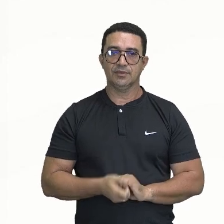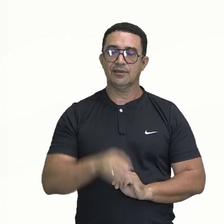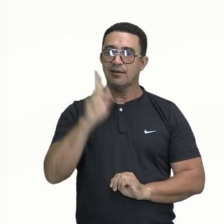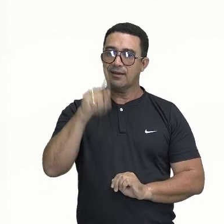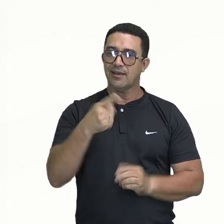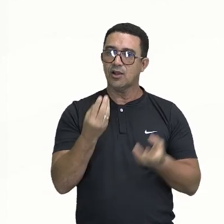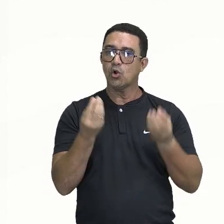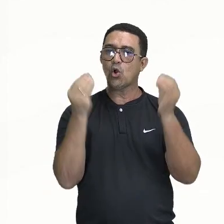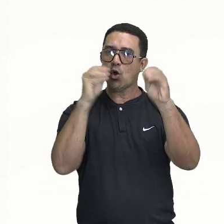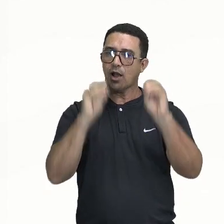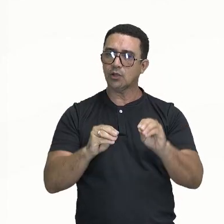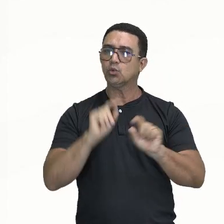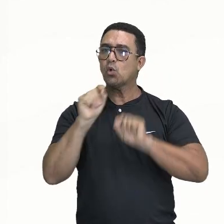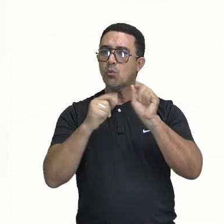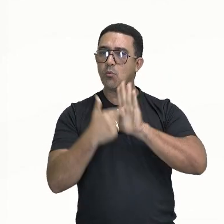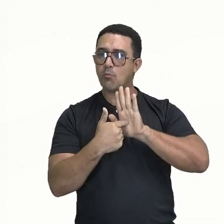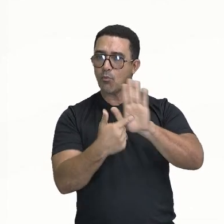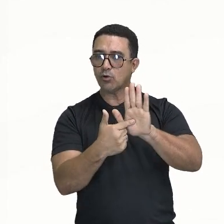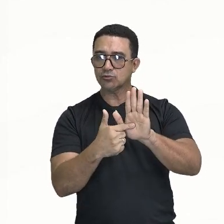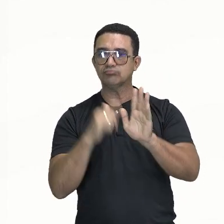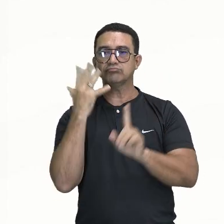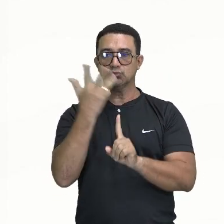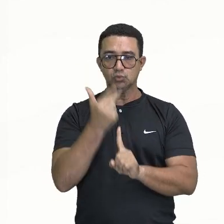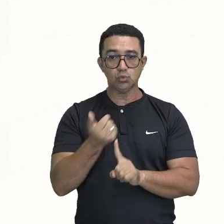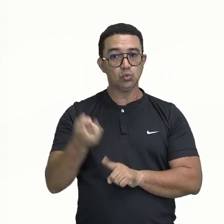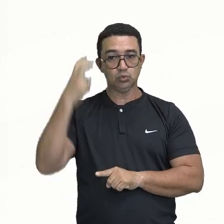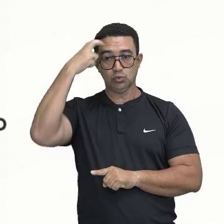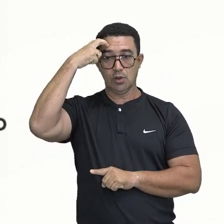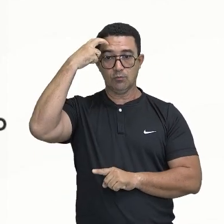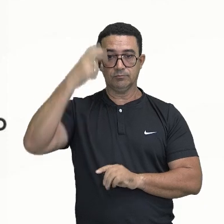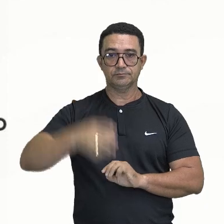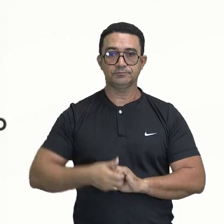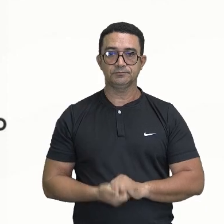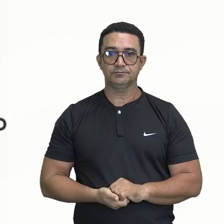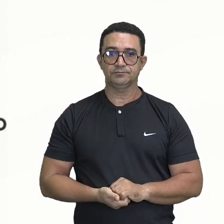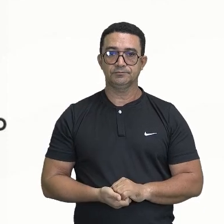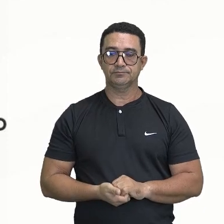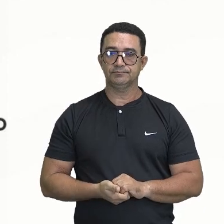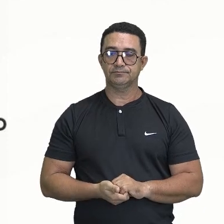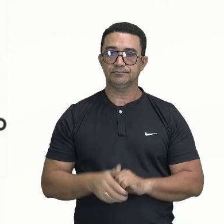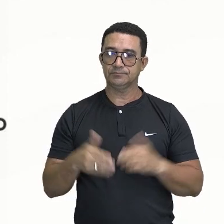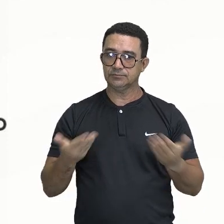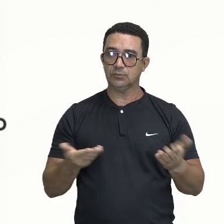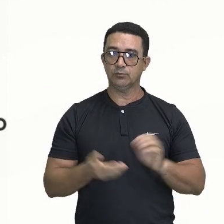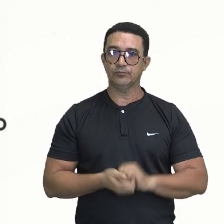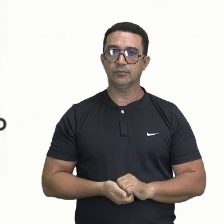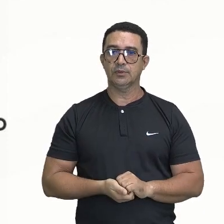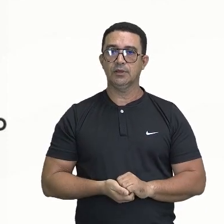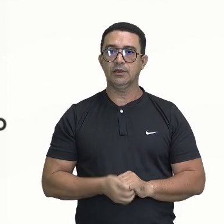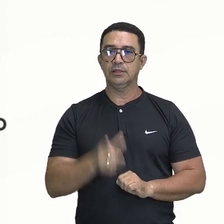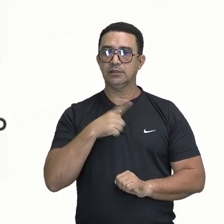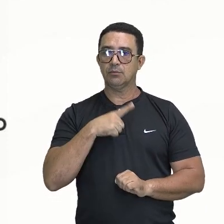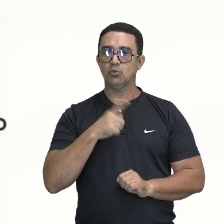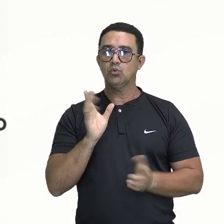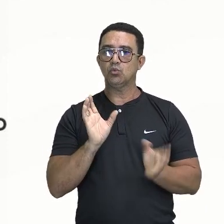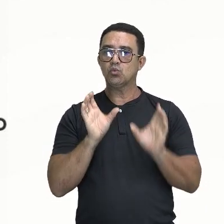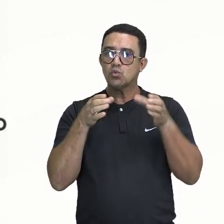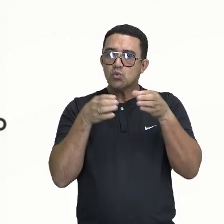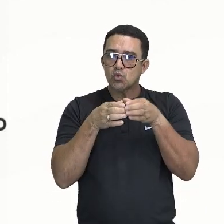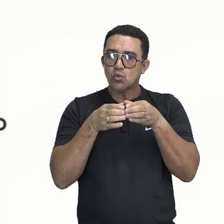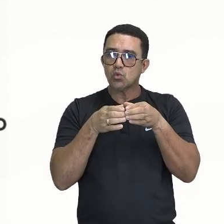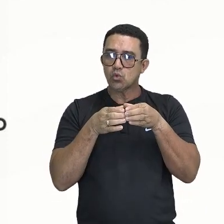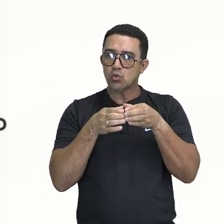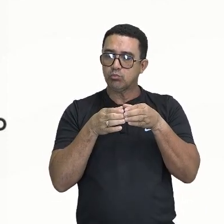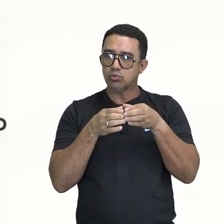como manifestações artístico-culturais. Dessa forma, temos assim um conjunto,